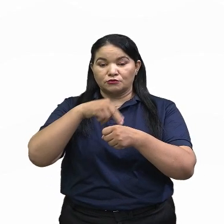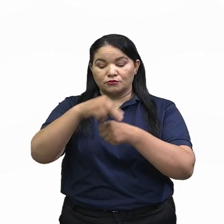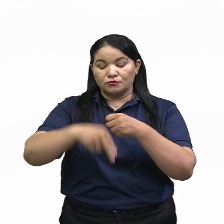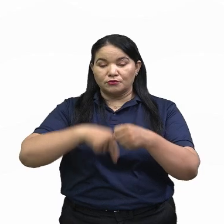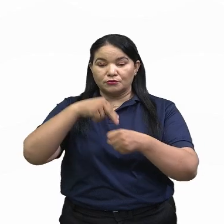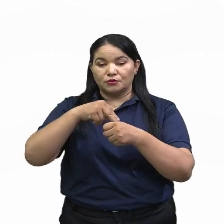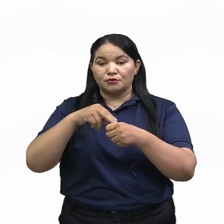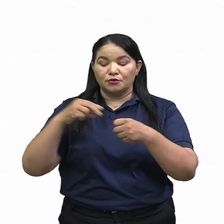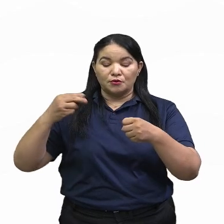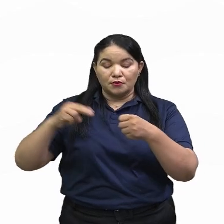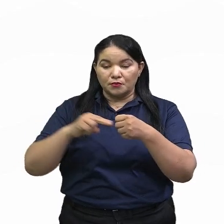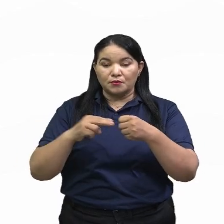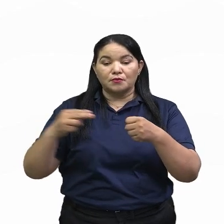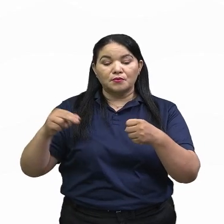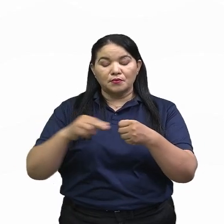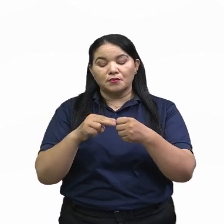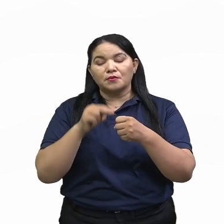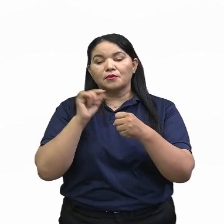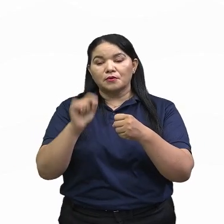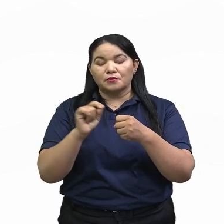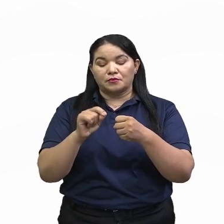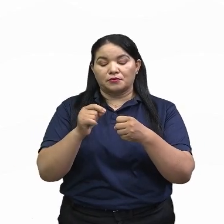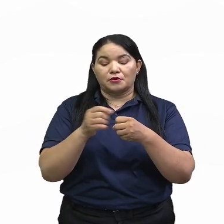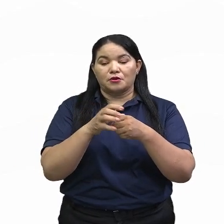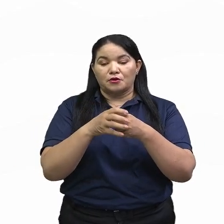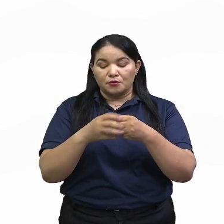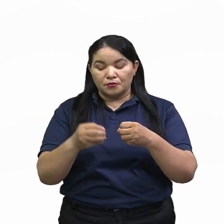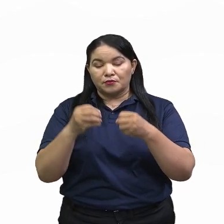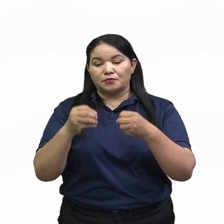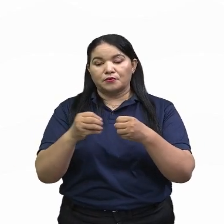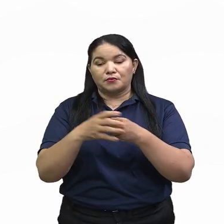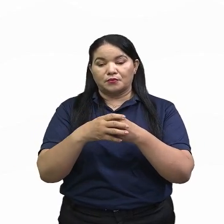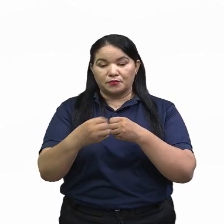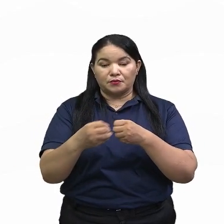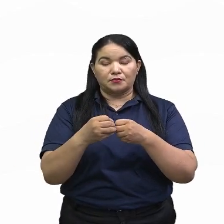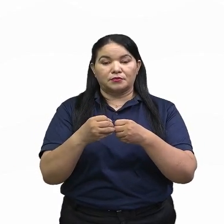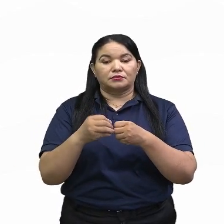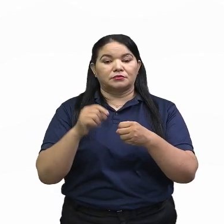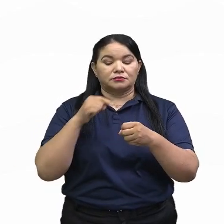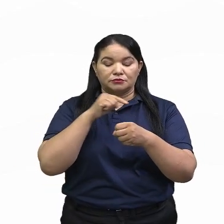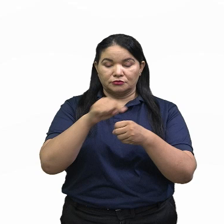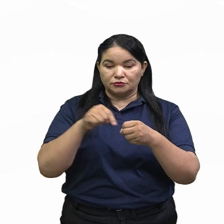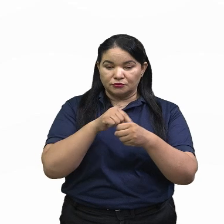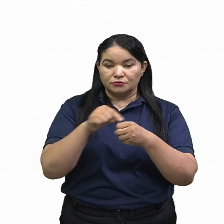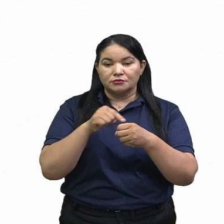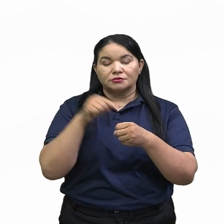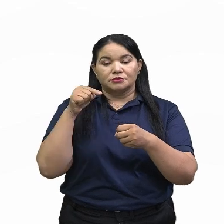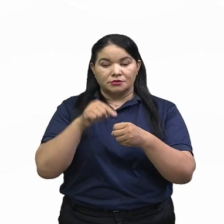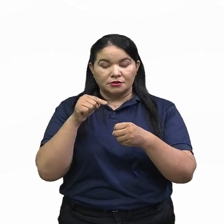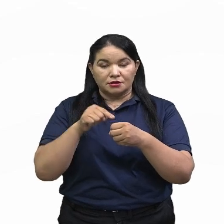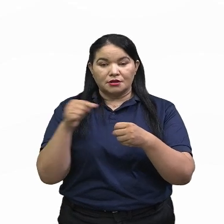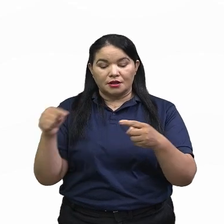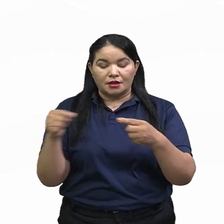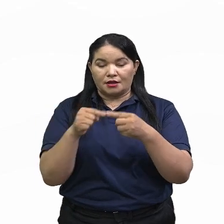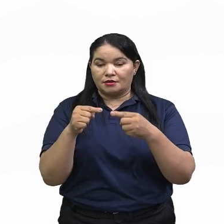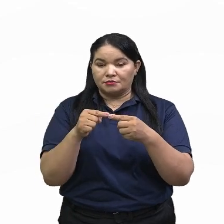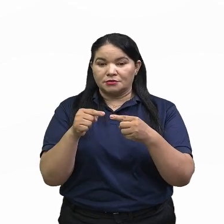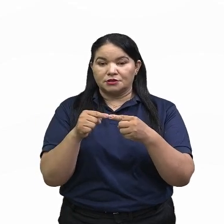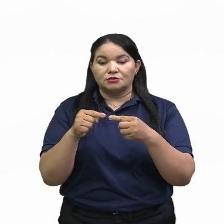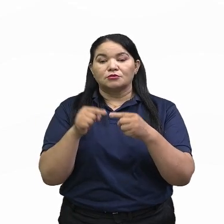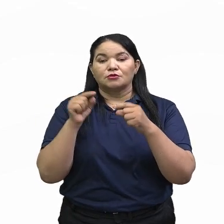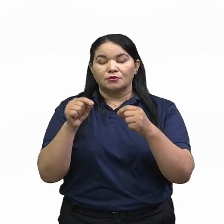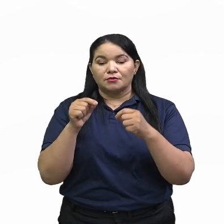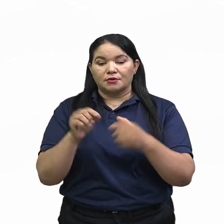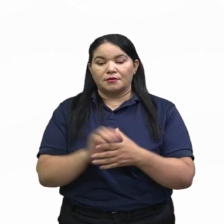núcleo físsil, ou seja, um núcleo que possui tamanho e propriedades adequadas para passar